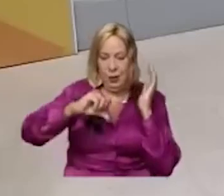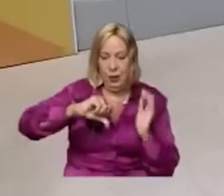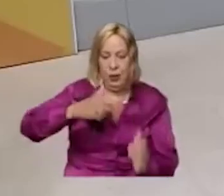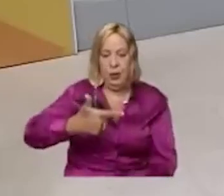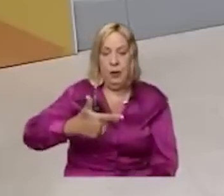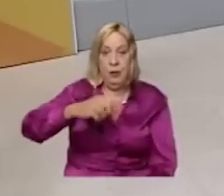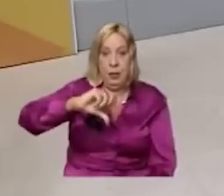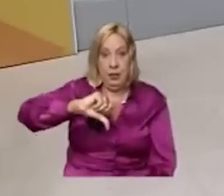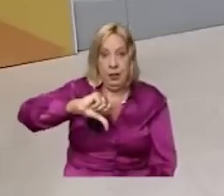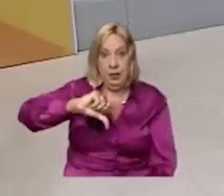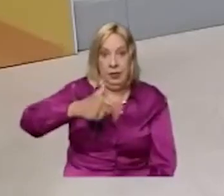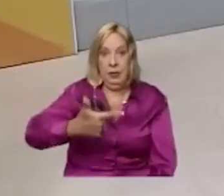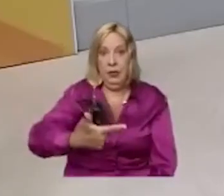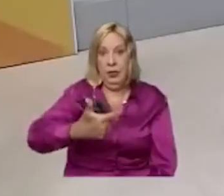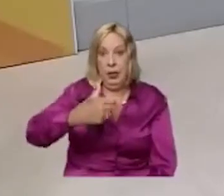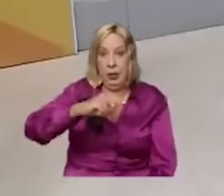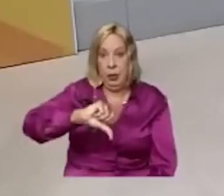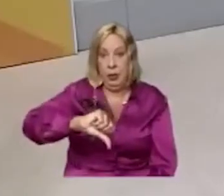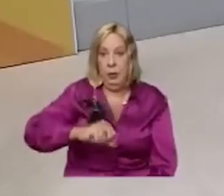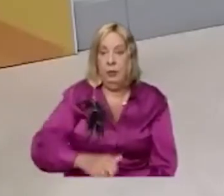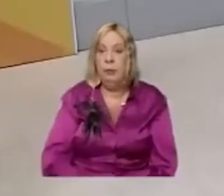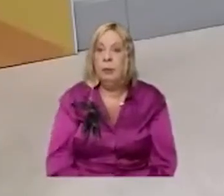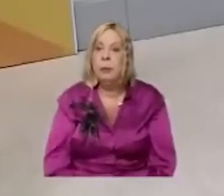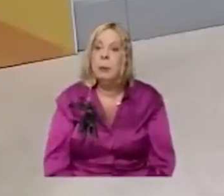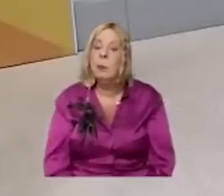agora, 29.